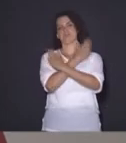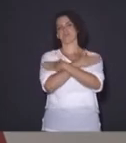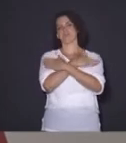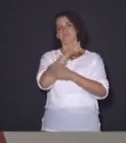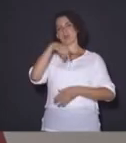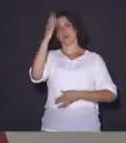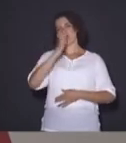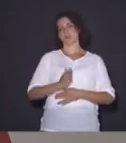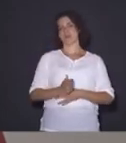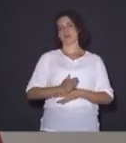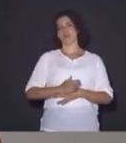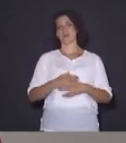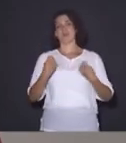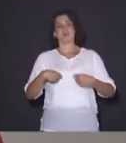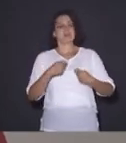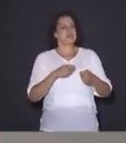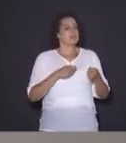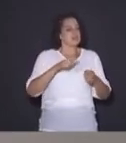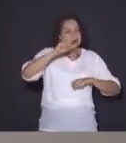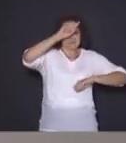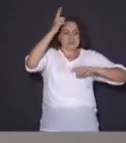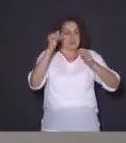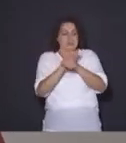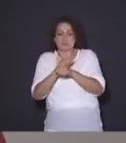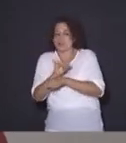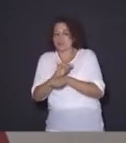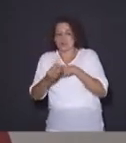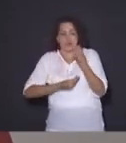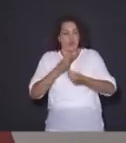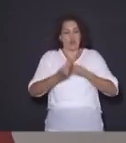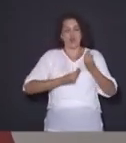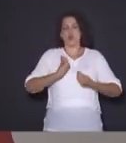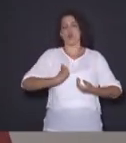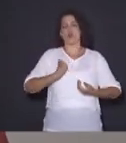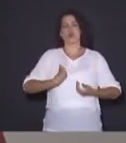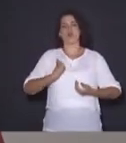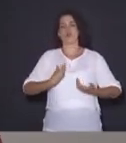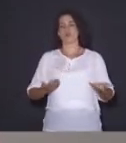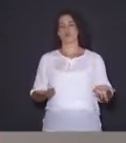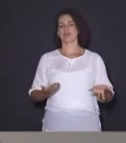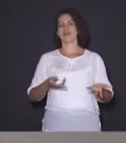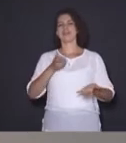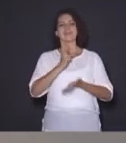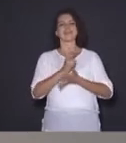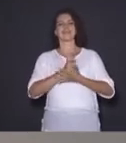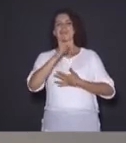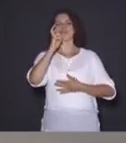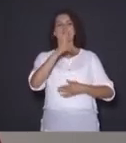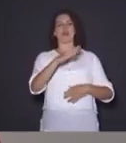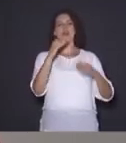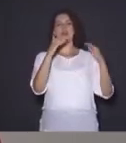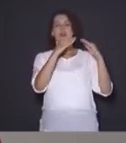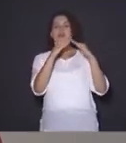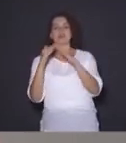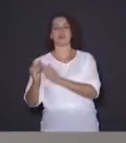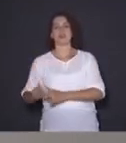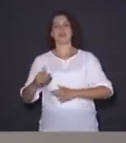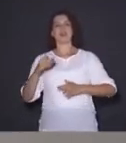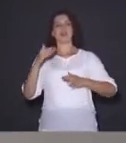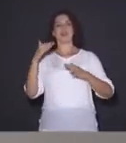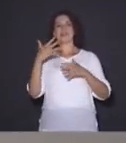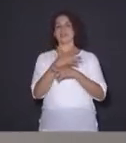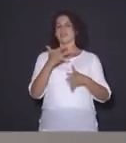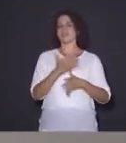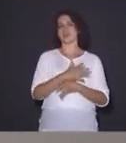sua forma de subsistência isso vocês vêm aos montões nas periferias da cidade no centro da cidade um trabalho